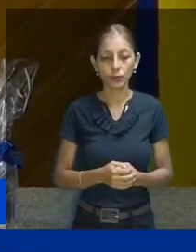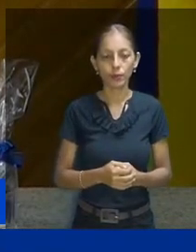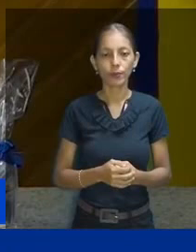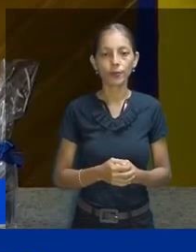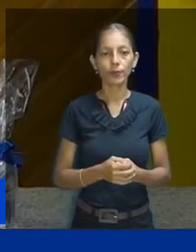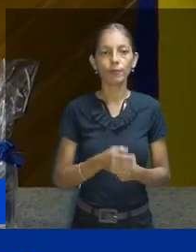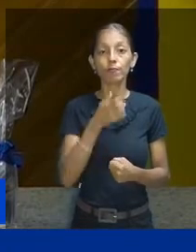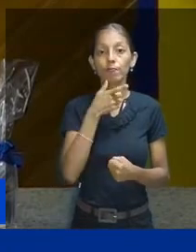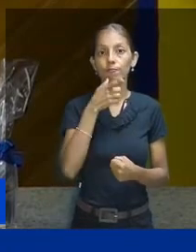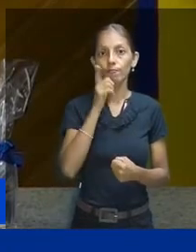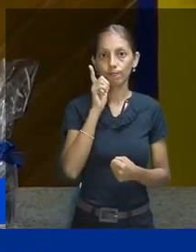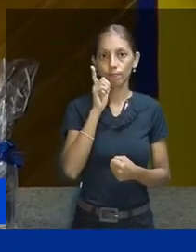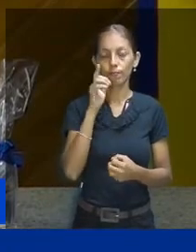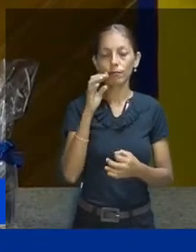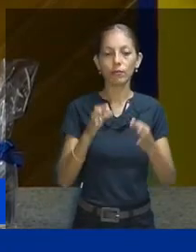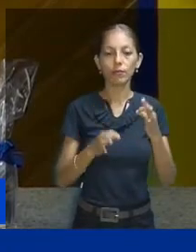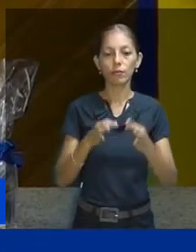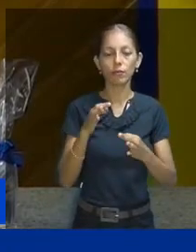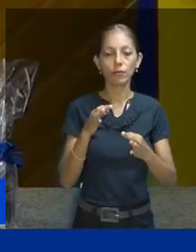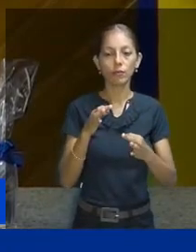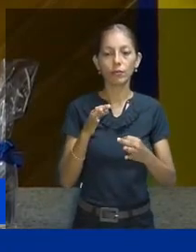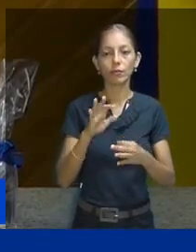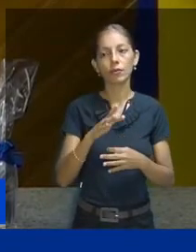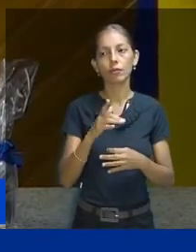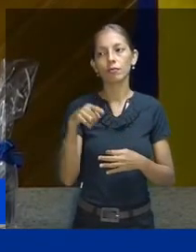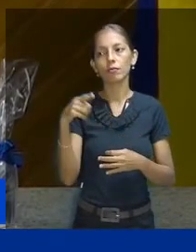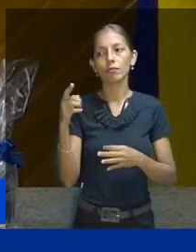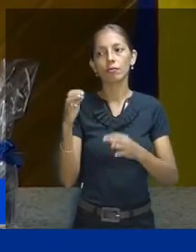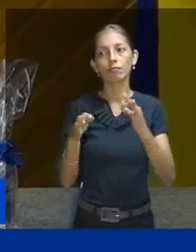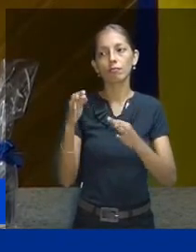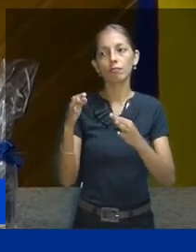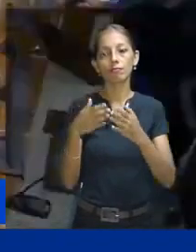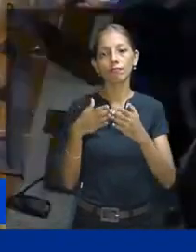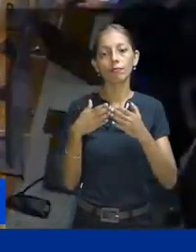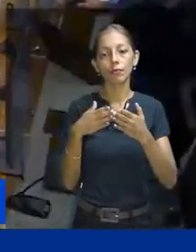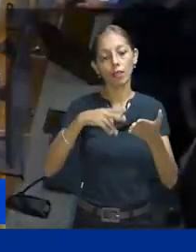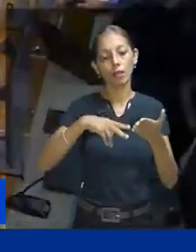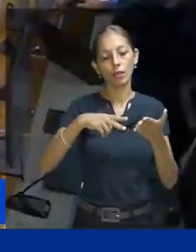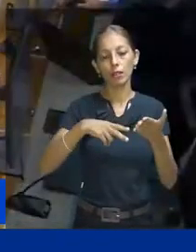era julgado ontem e o doutor Juscelio pediu vista e está com a palavra.